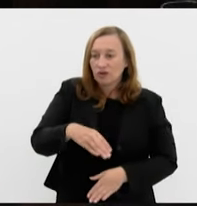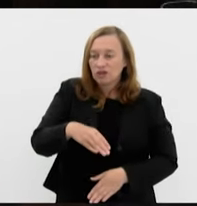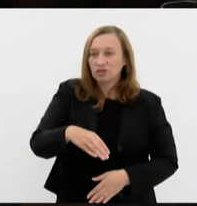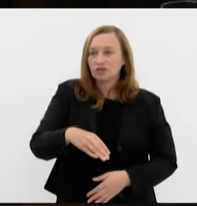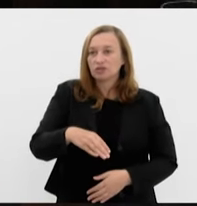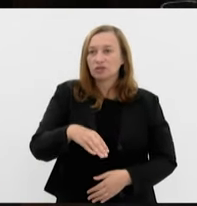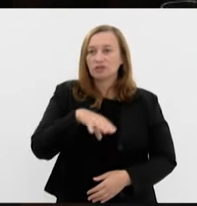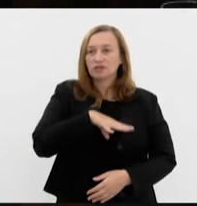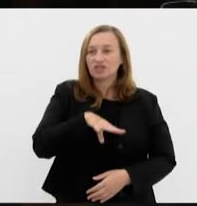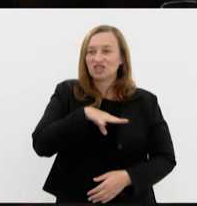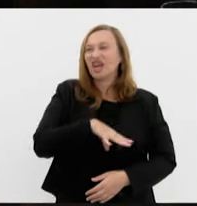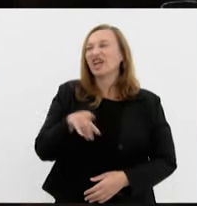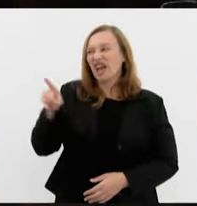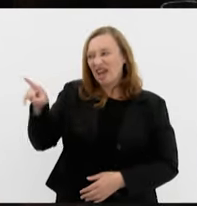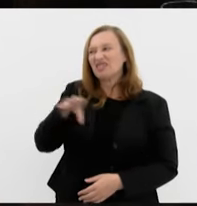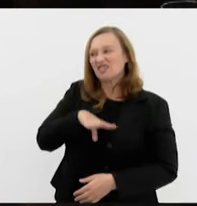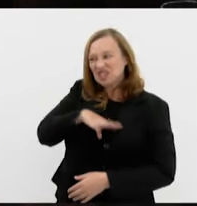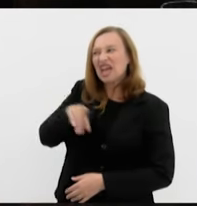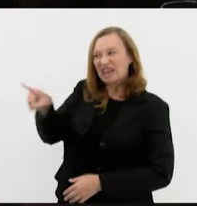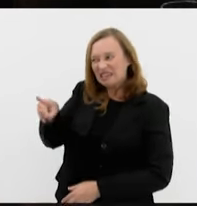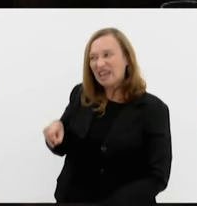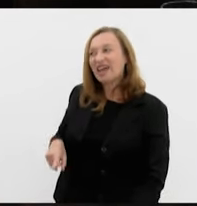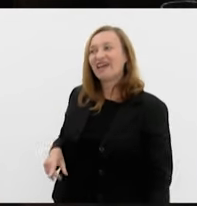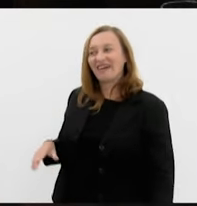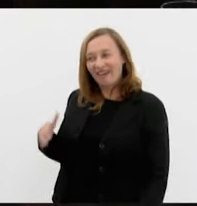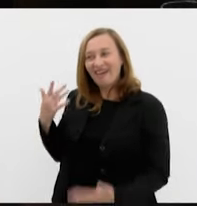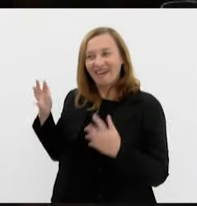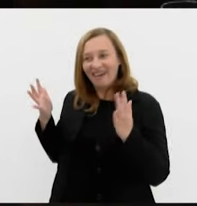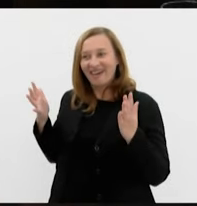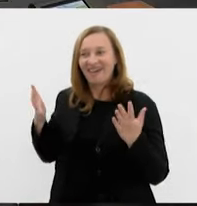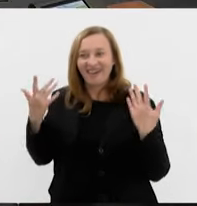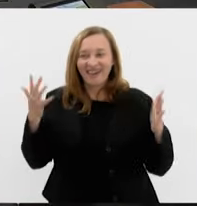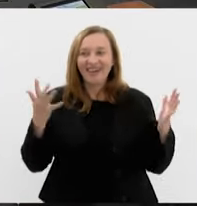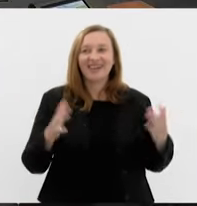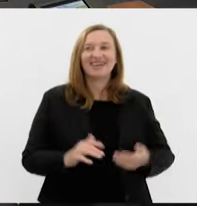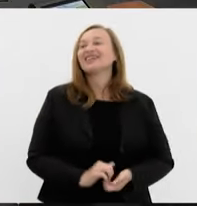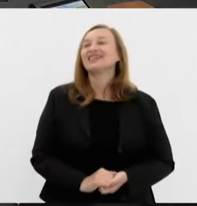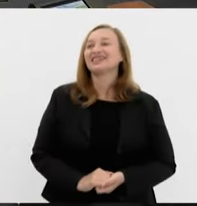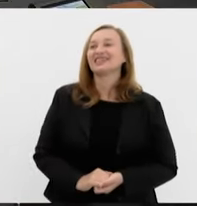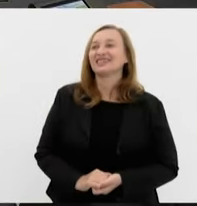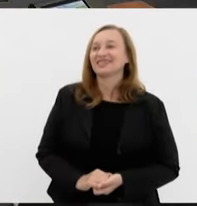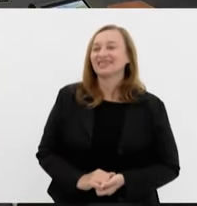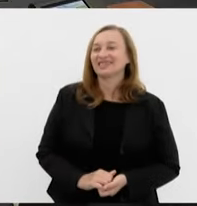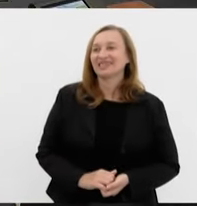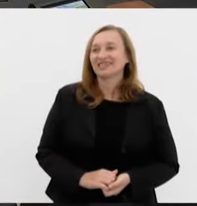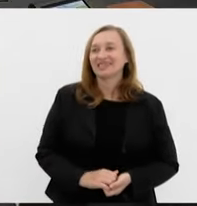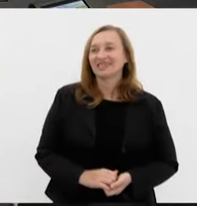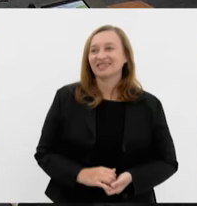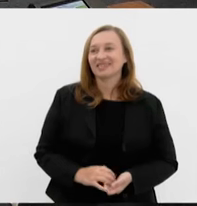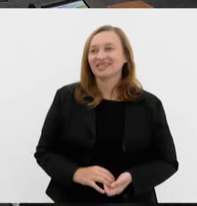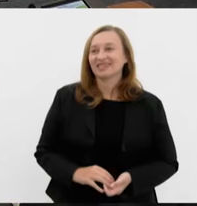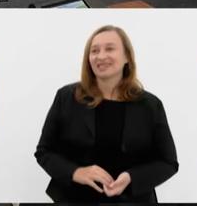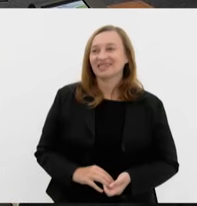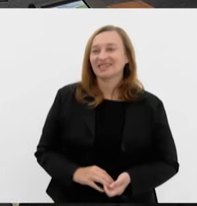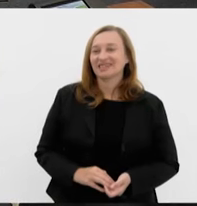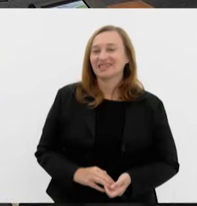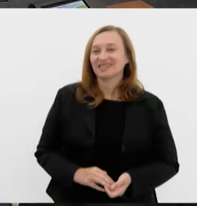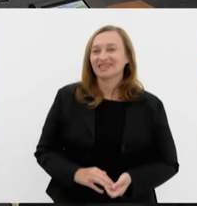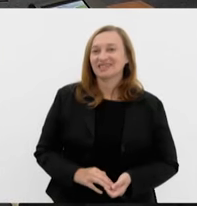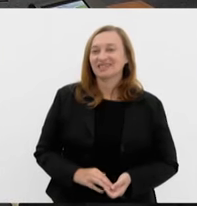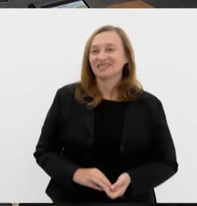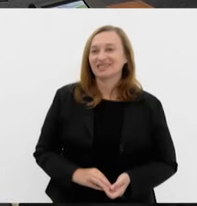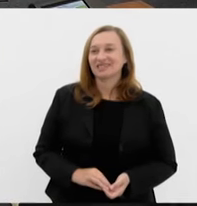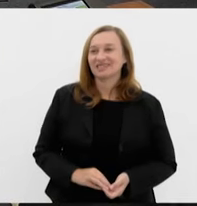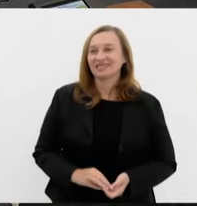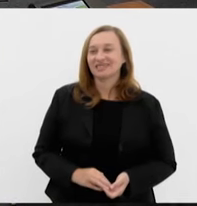é a Vascaína né É isso aí vou zoar hein melhor não